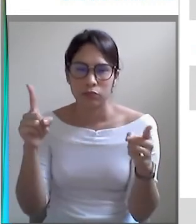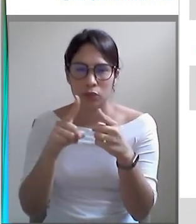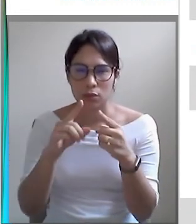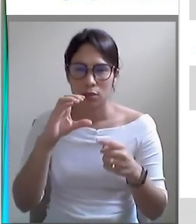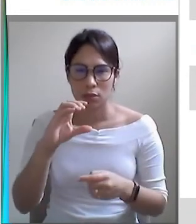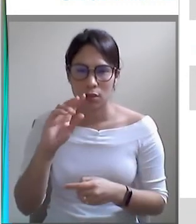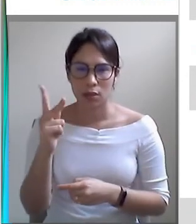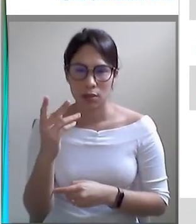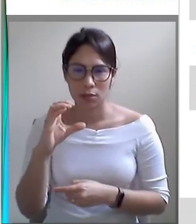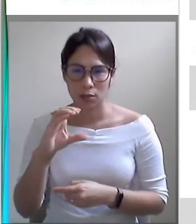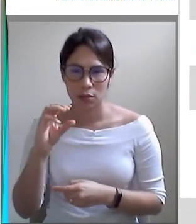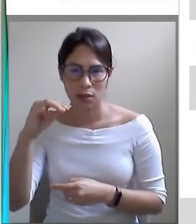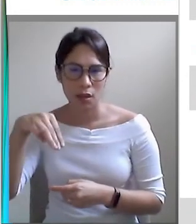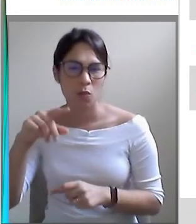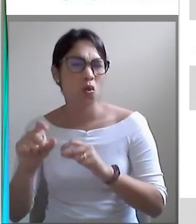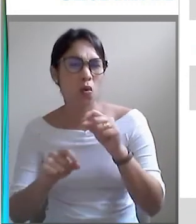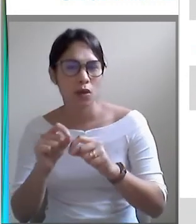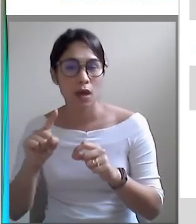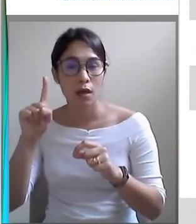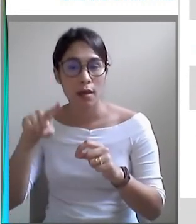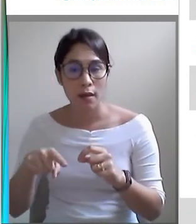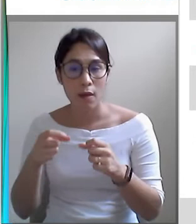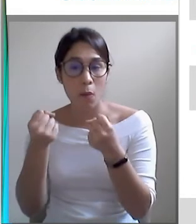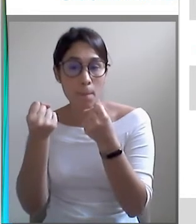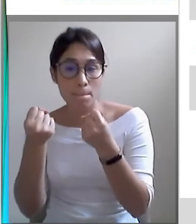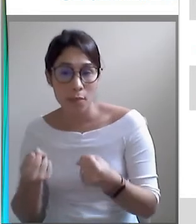hemoglobina dentro da hemácia.